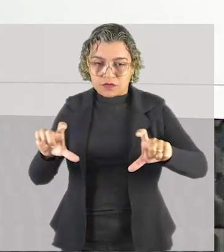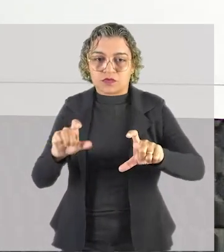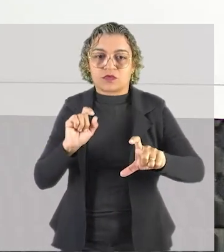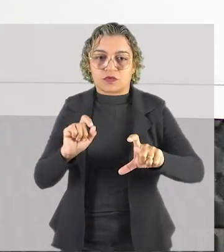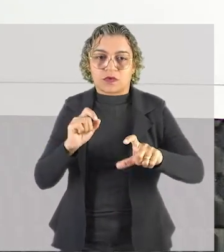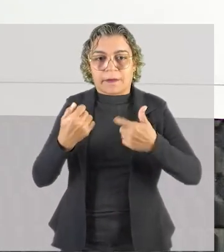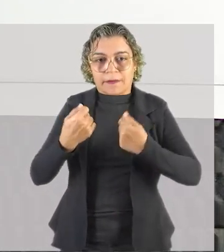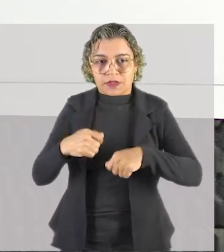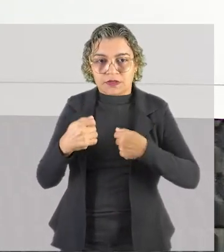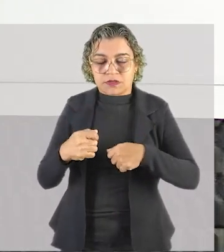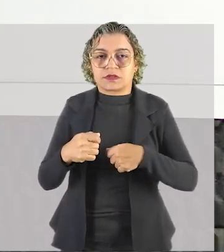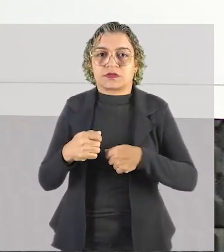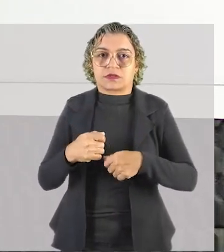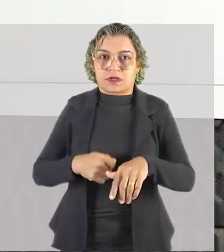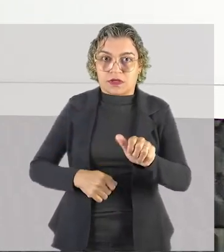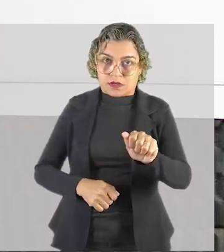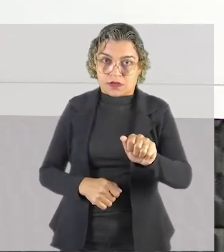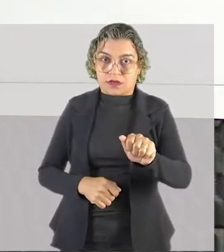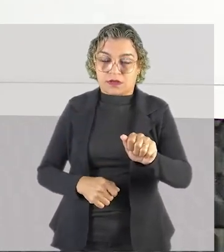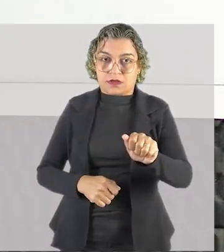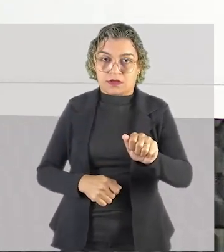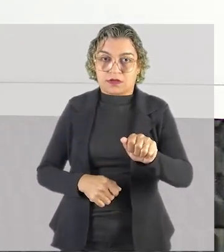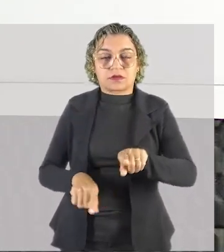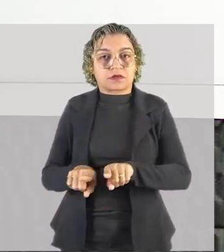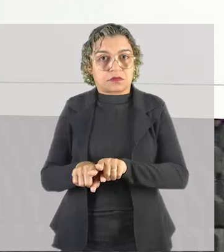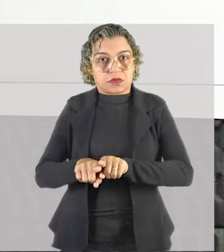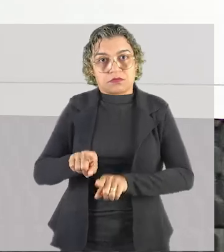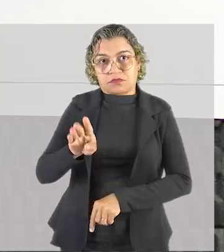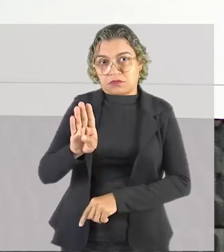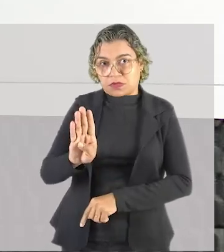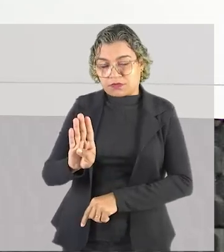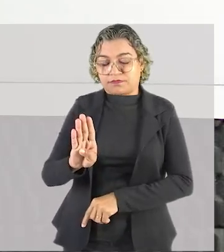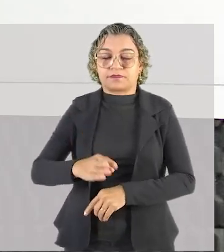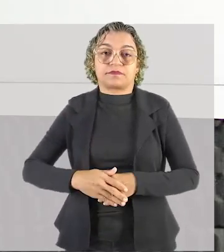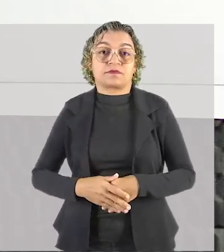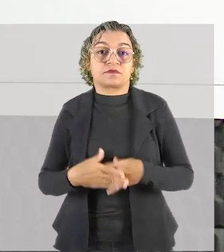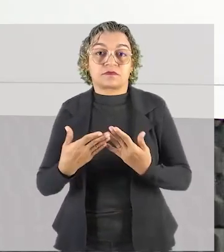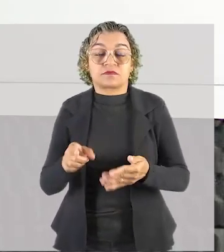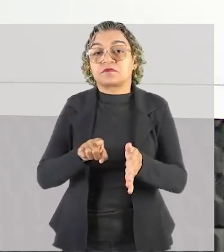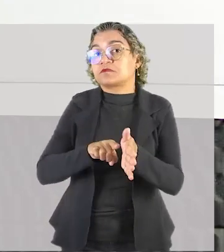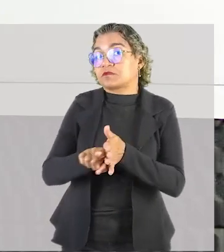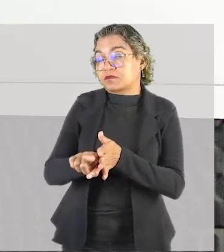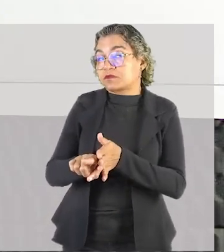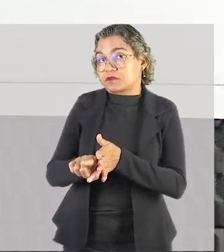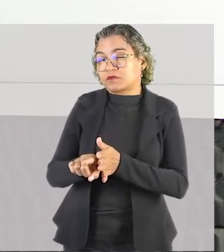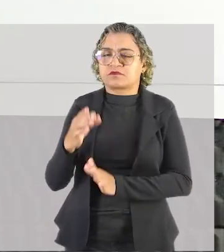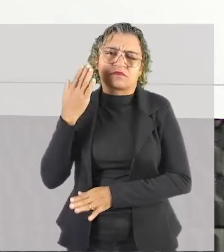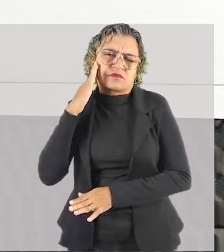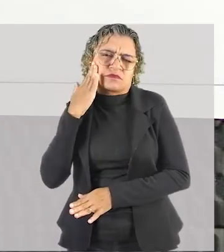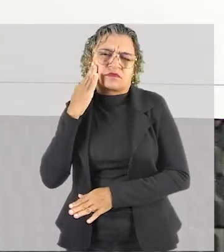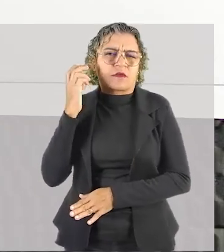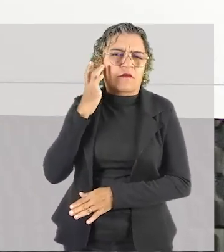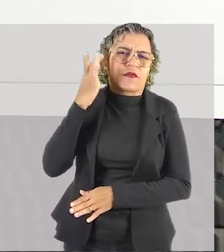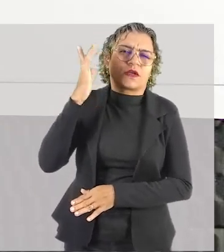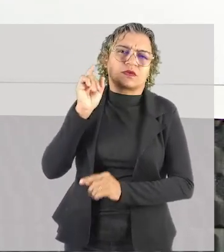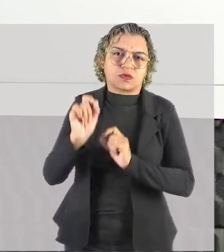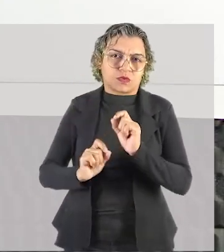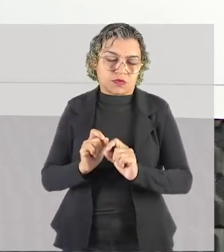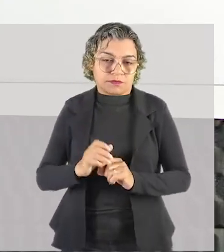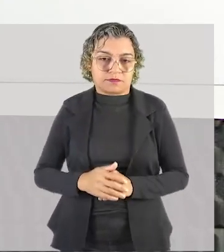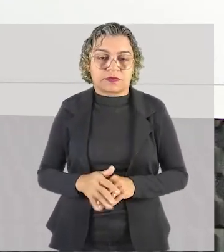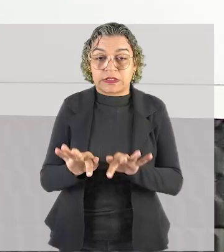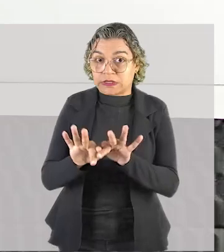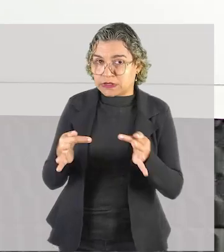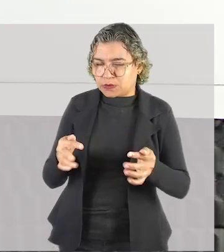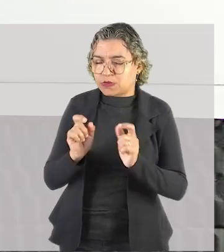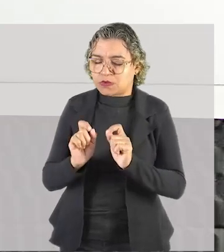o coeficiente A e quem é o coeficiente B. Nessa questão fica fácil, assim, mais